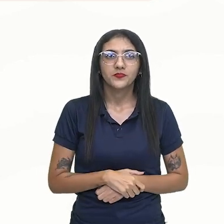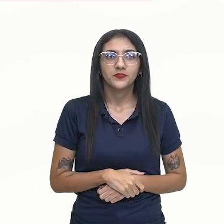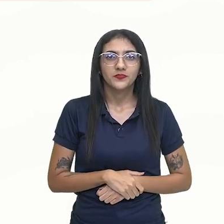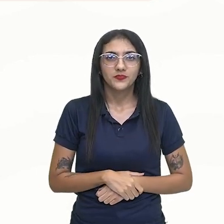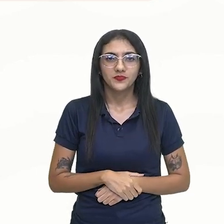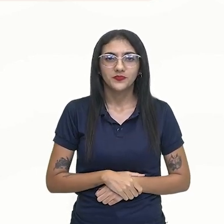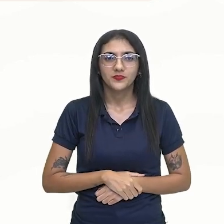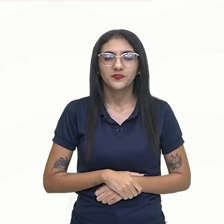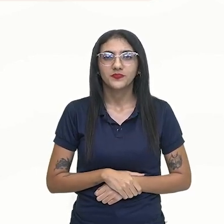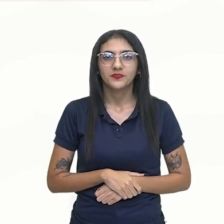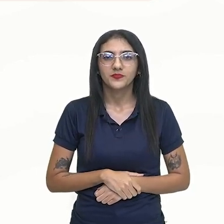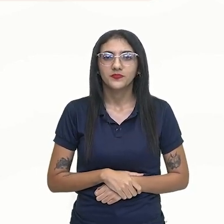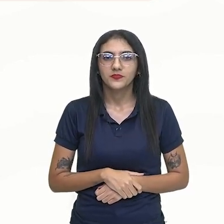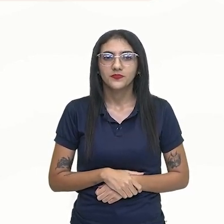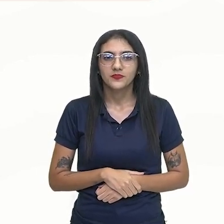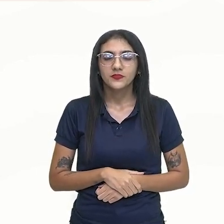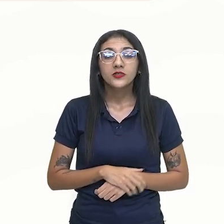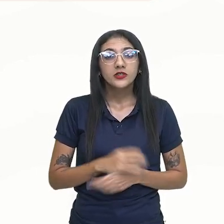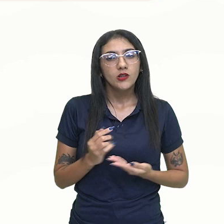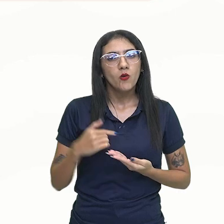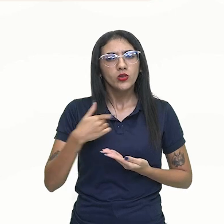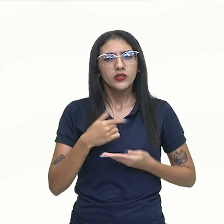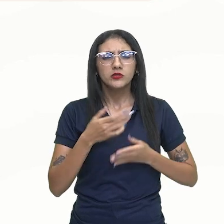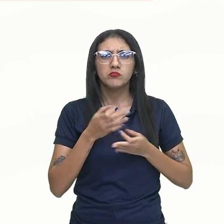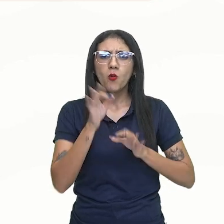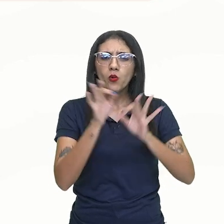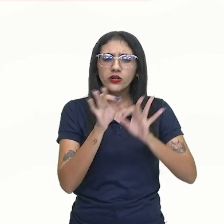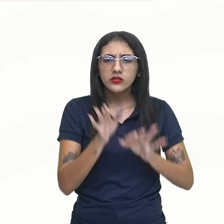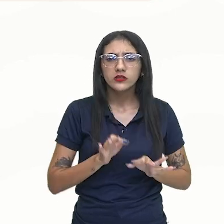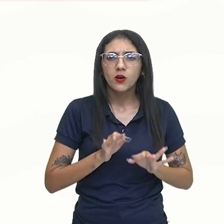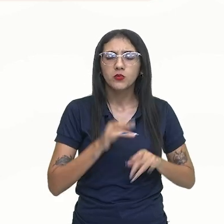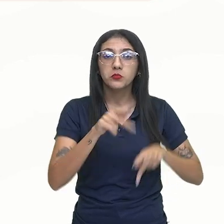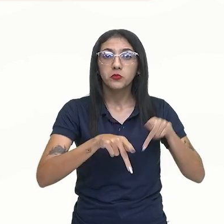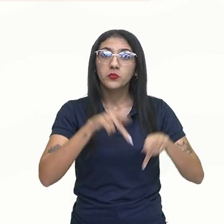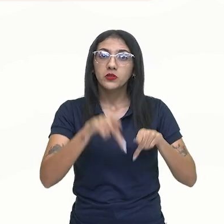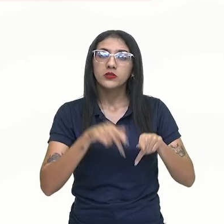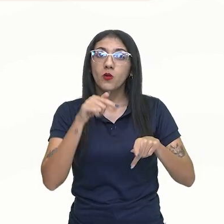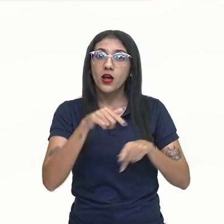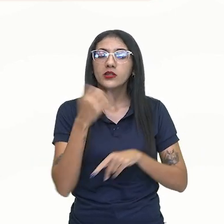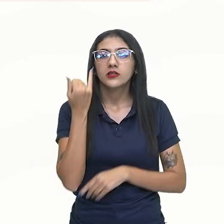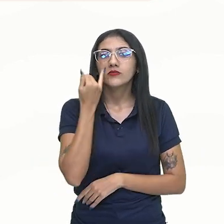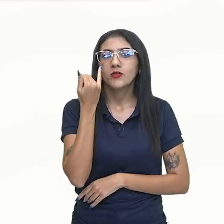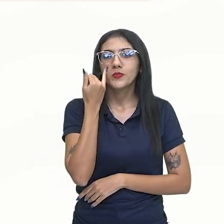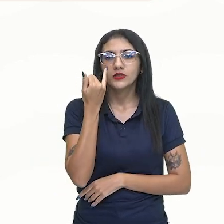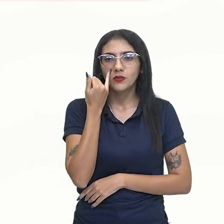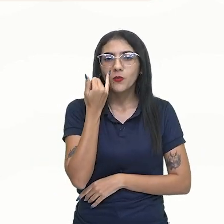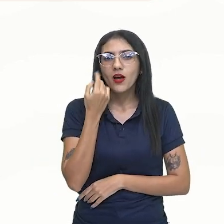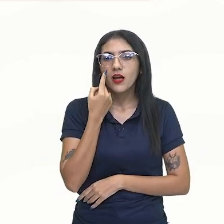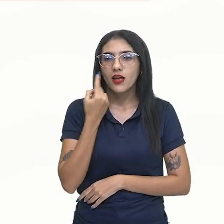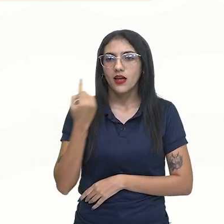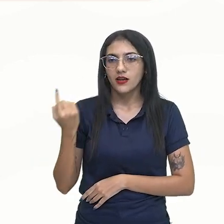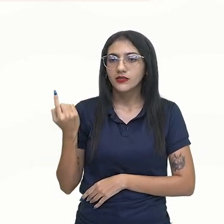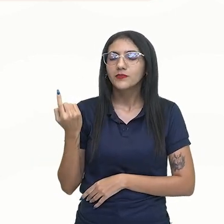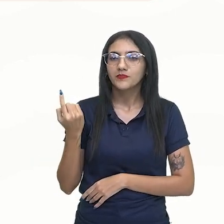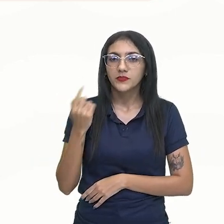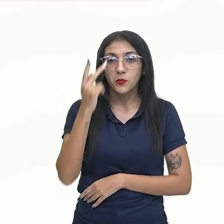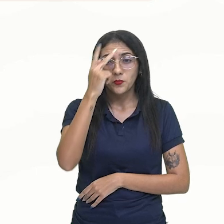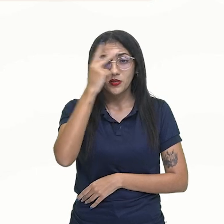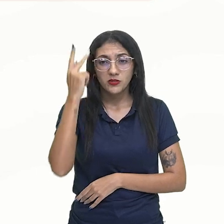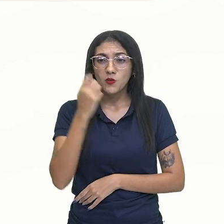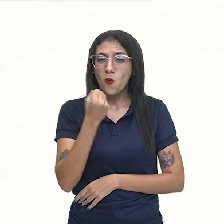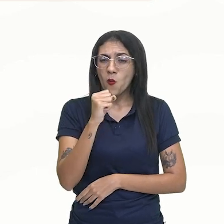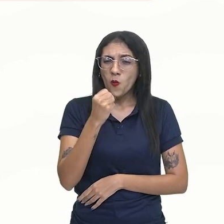gente, quando a gente fala de distribuição de pessoas, uma informação inicial é exatamente essa. As pessoas não estão vivendo, as